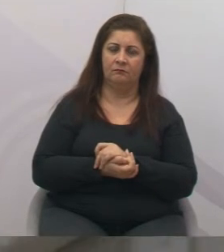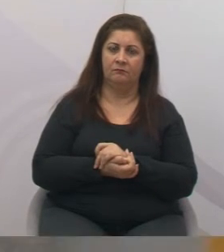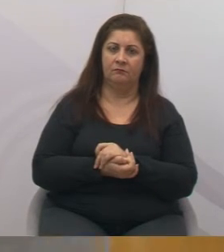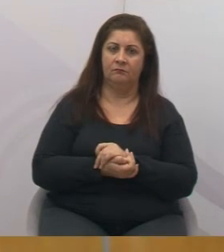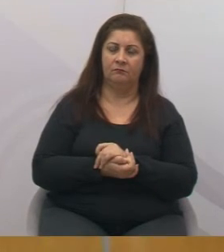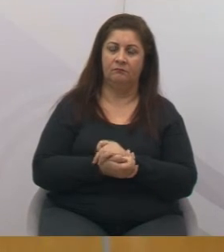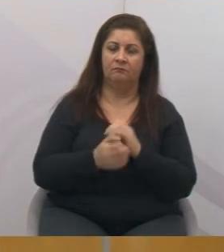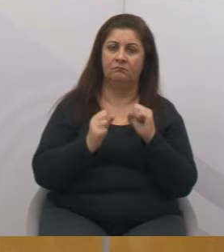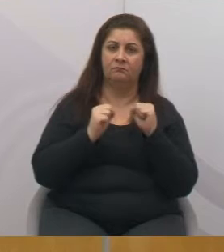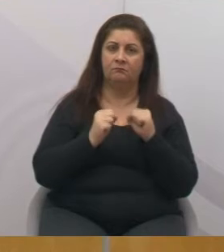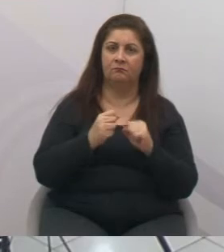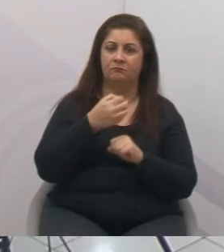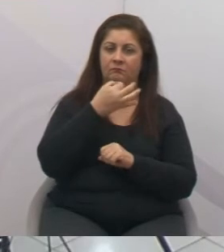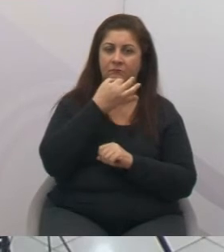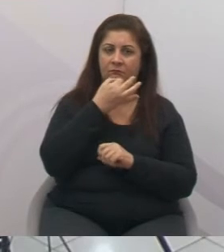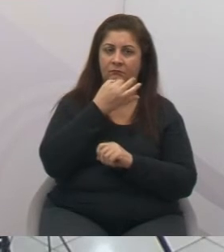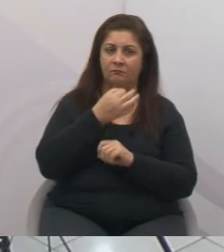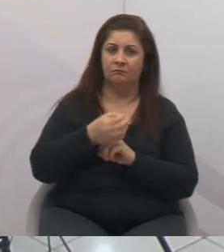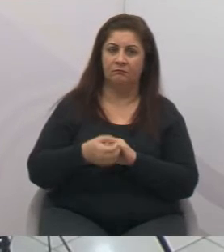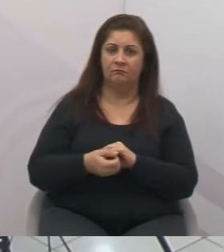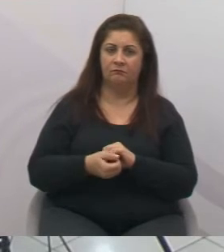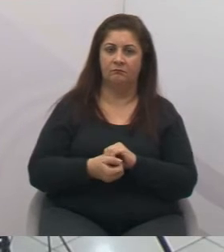O projeto continua em discussão.